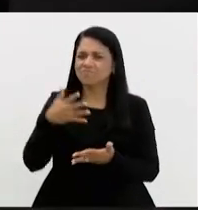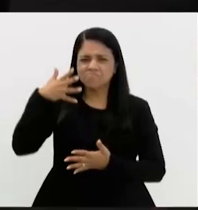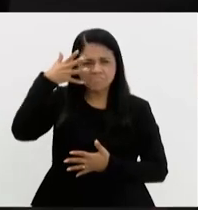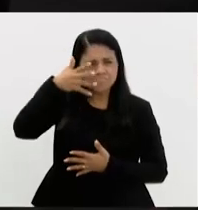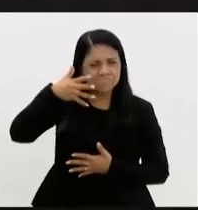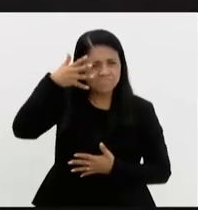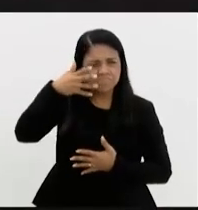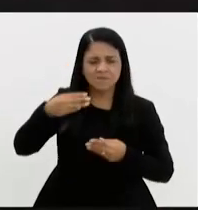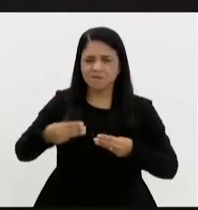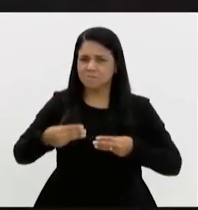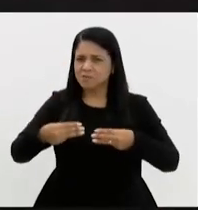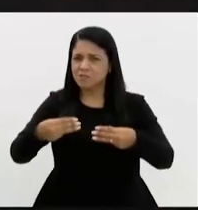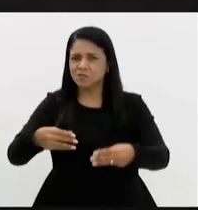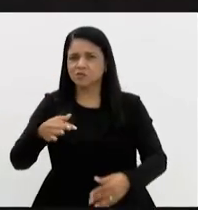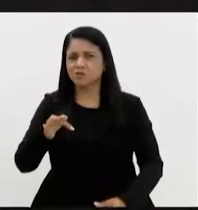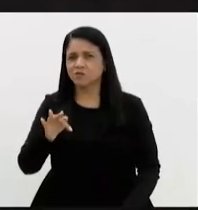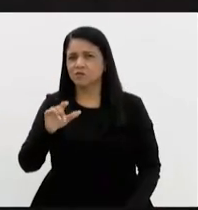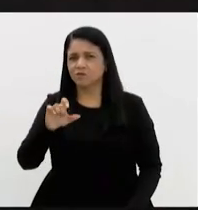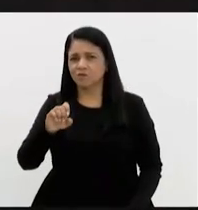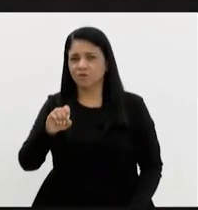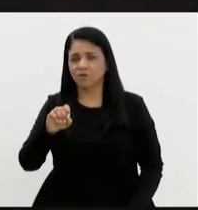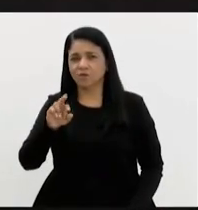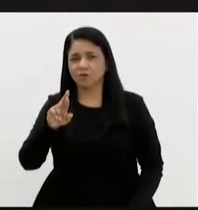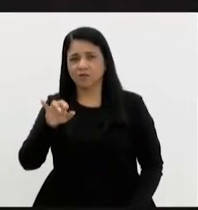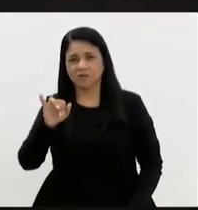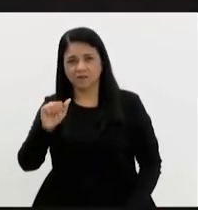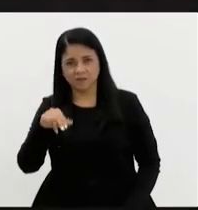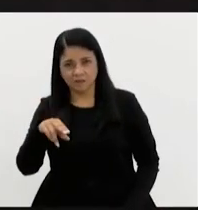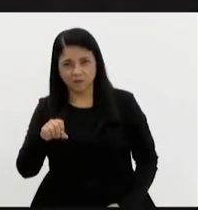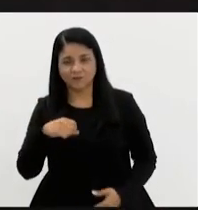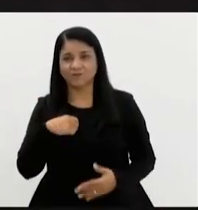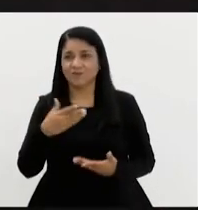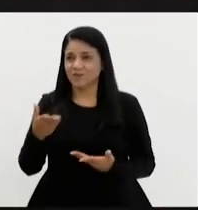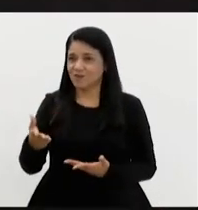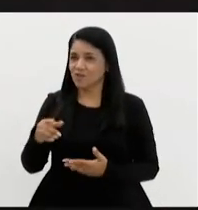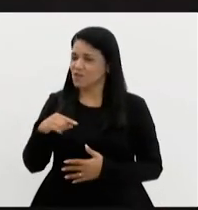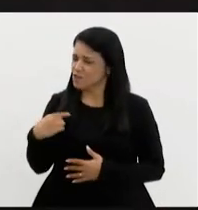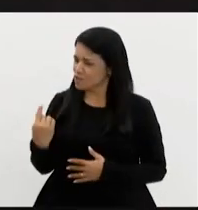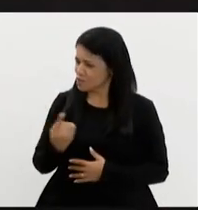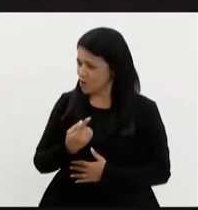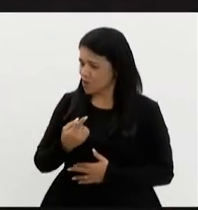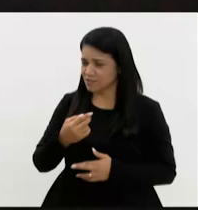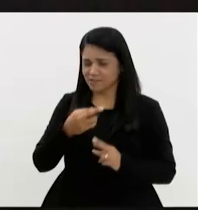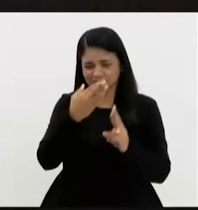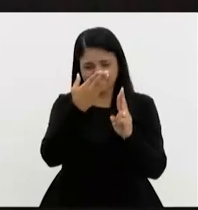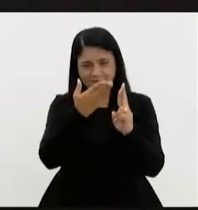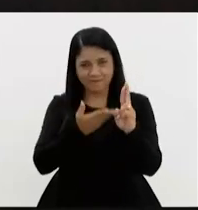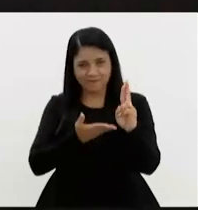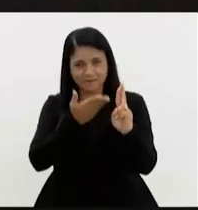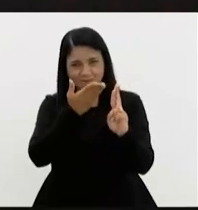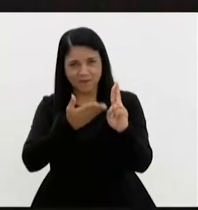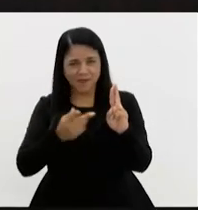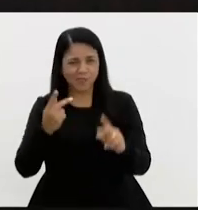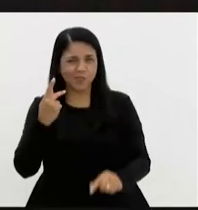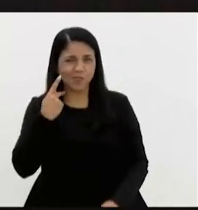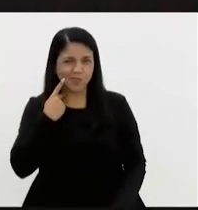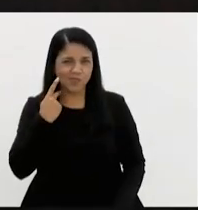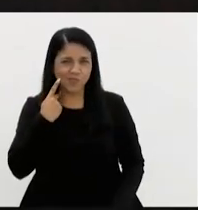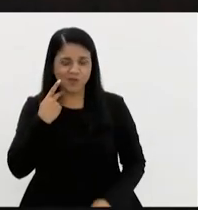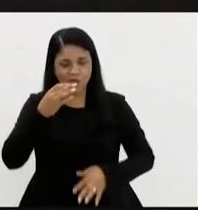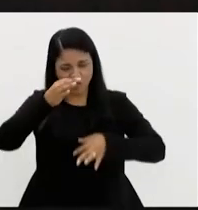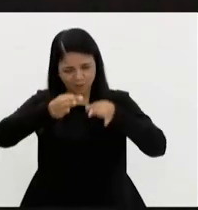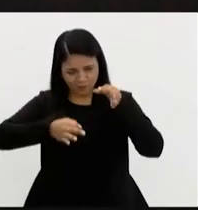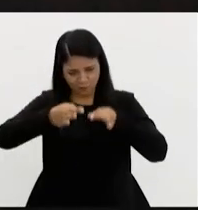Ministro Floriano nosso querido solto vou chamar de nossa desembargadora porque como vossa excelência disse a justiça